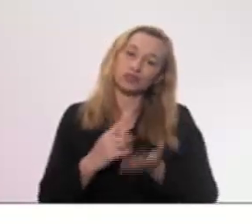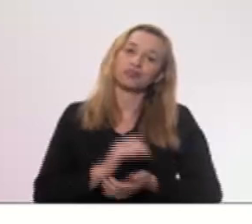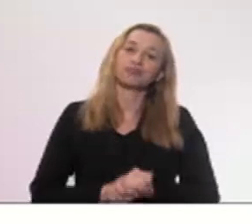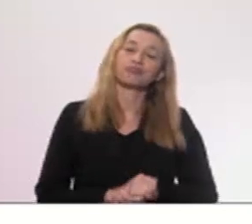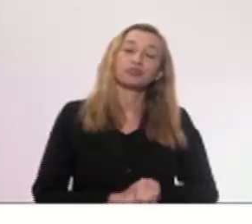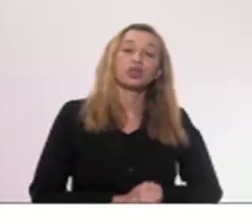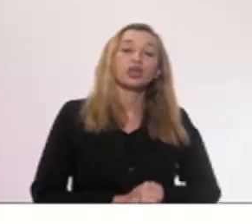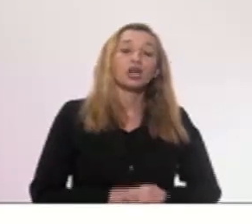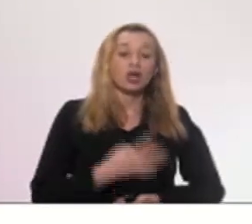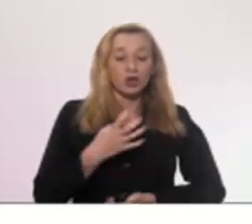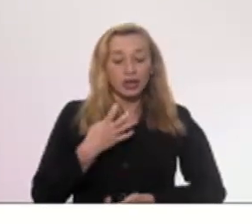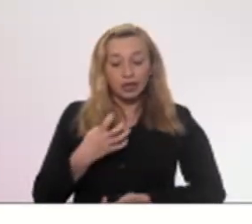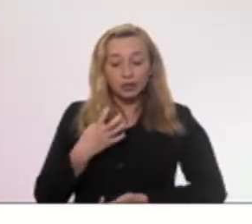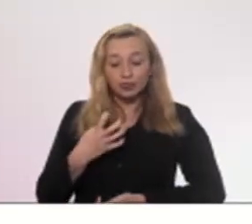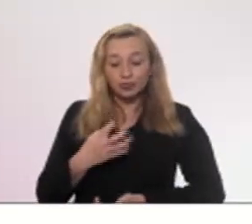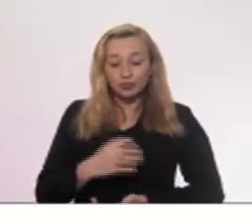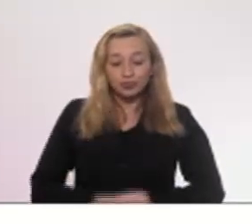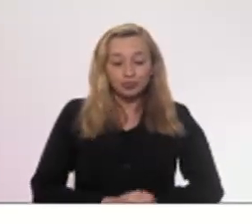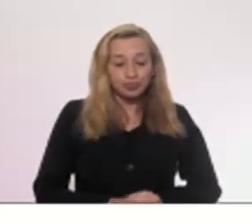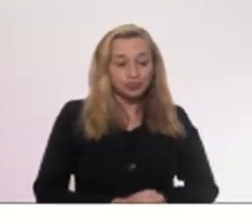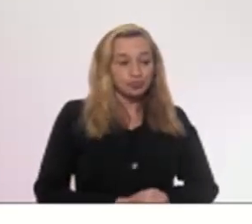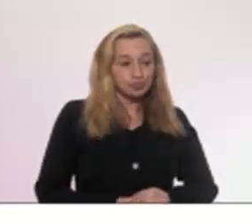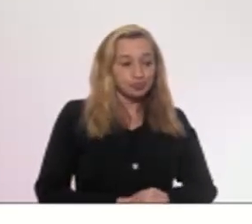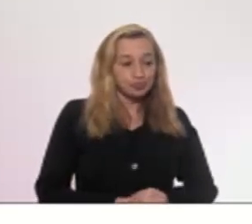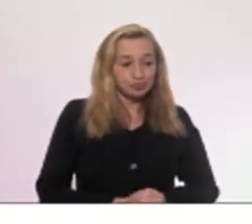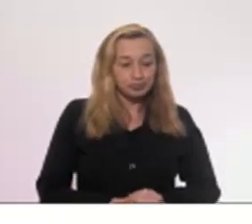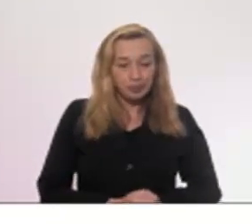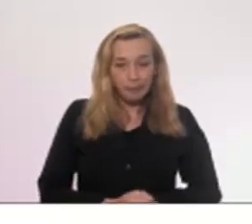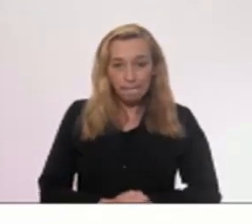Eu quero, porém, ao fazer